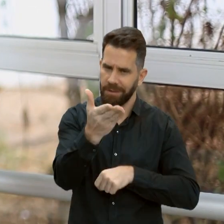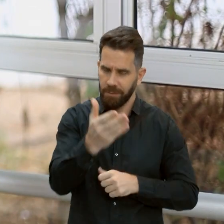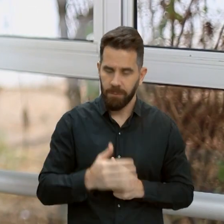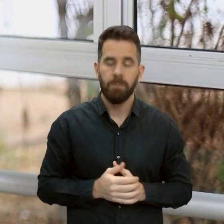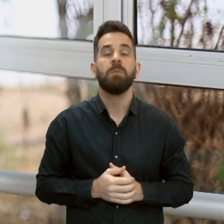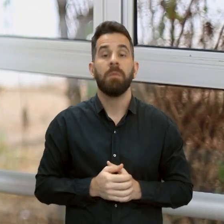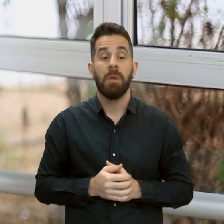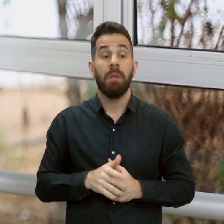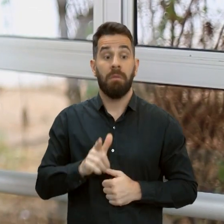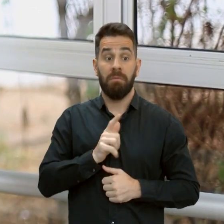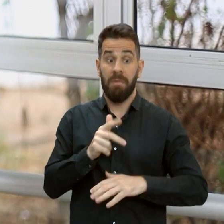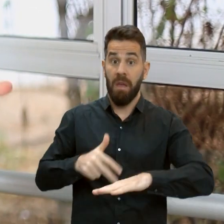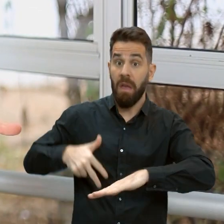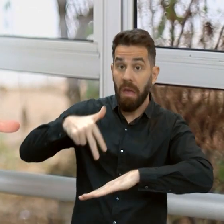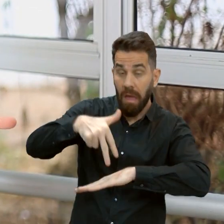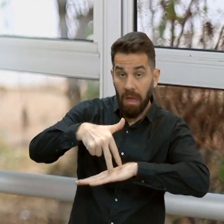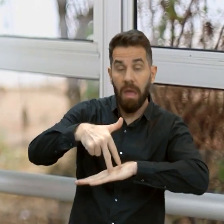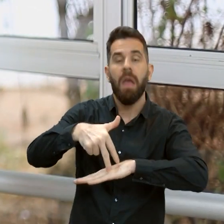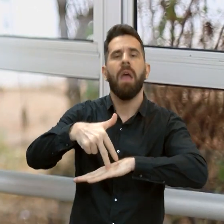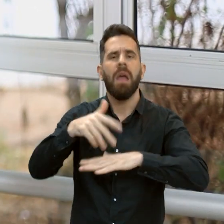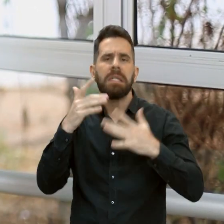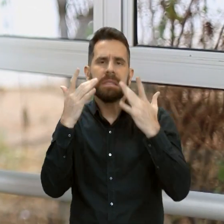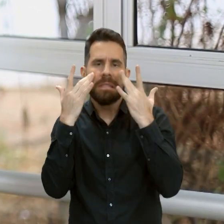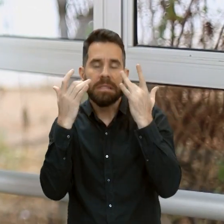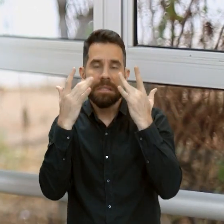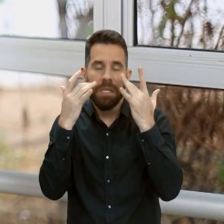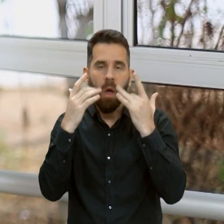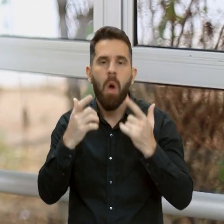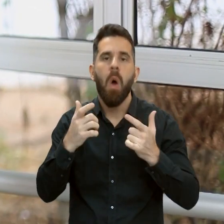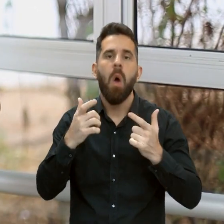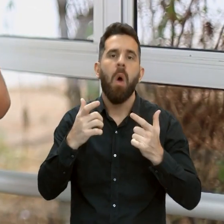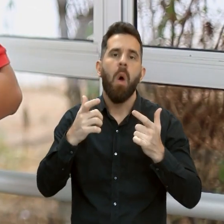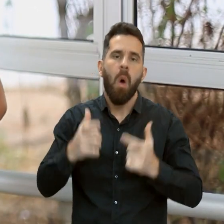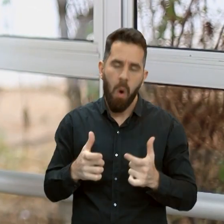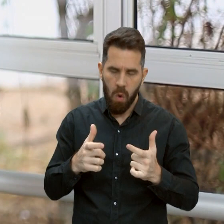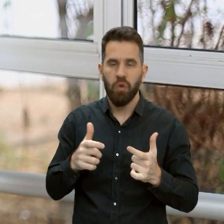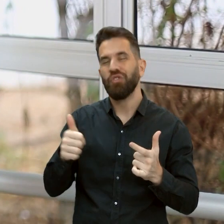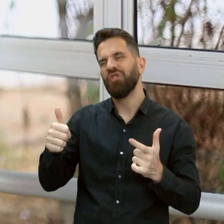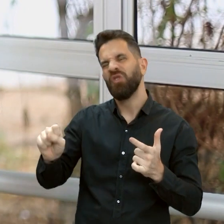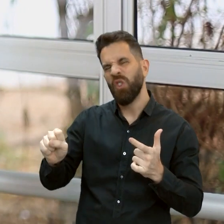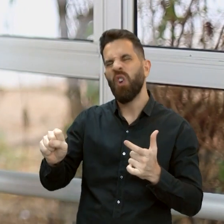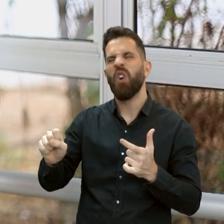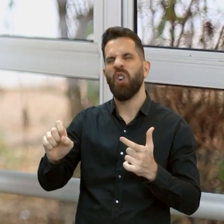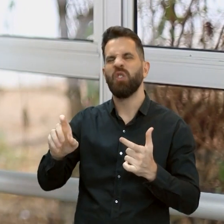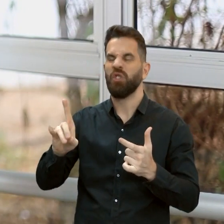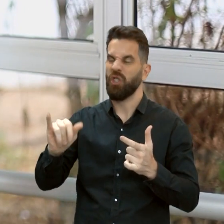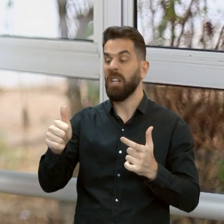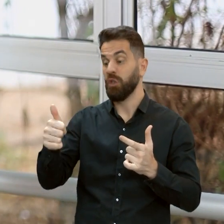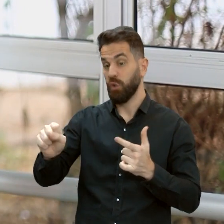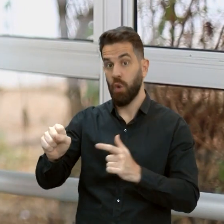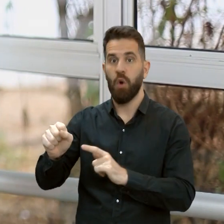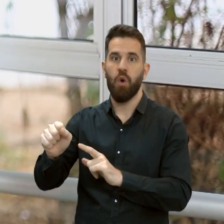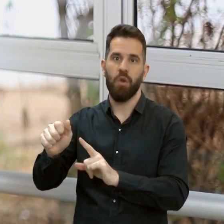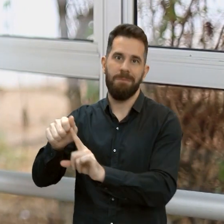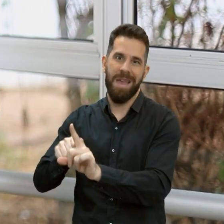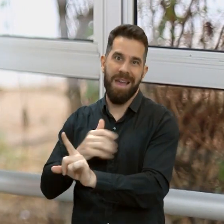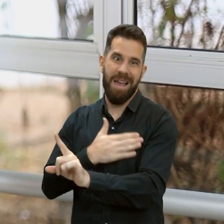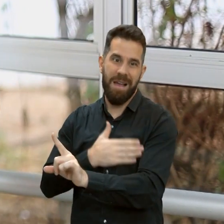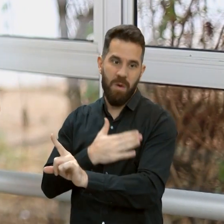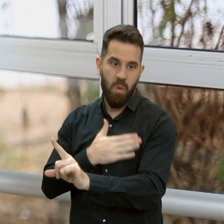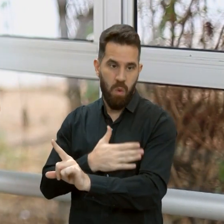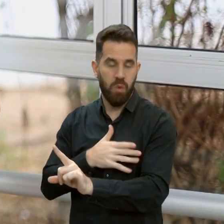Será encenado, no dia 18 de agosto, o espetáculo Alto da Pequena Verdade, uma atividade de encerramento